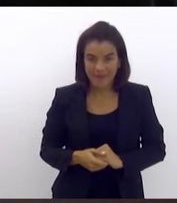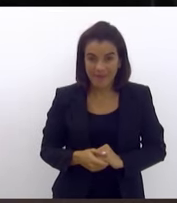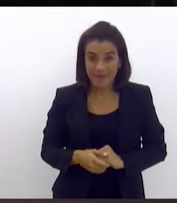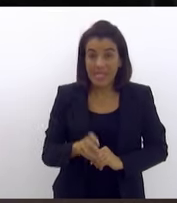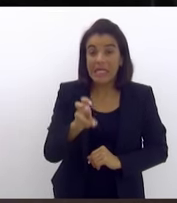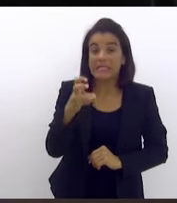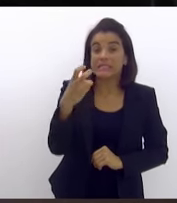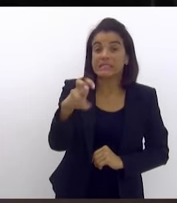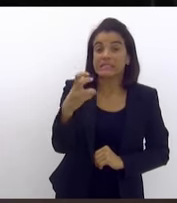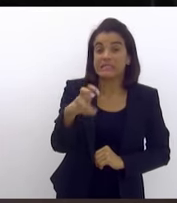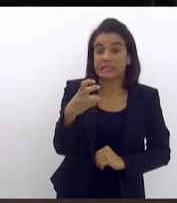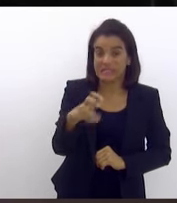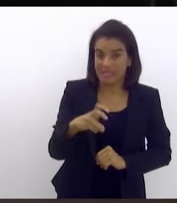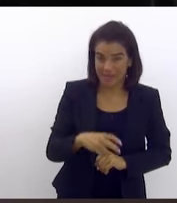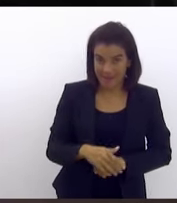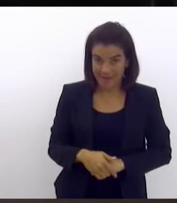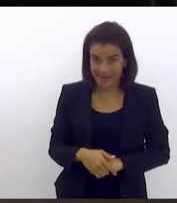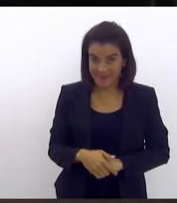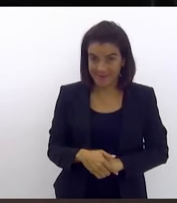R$ 5.